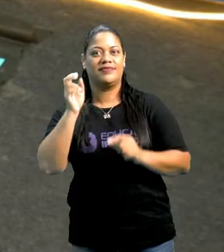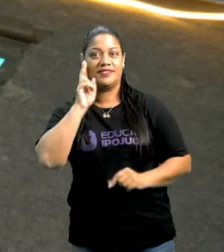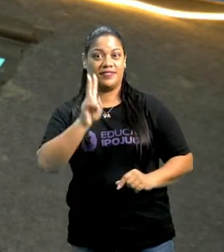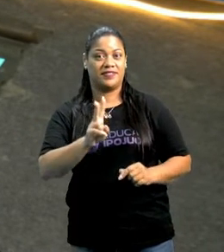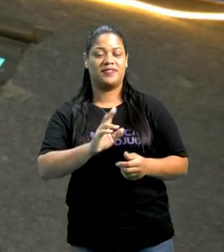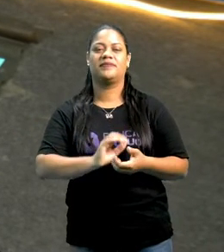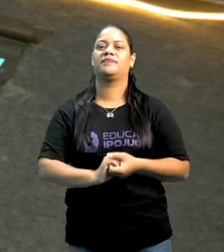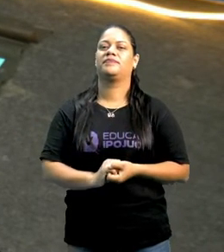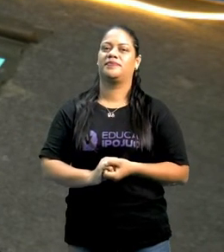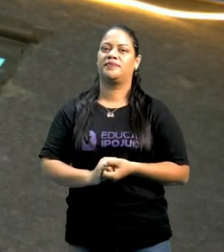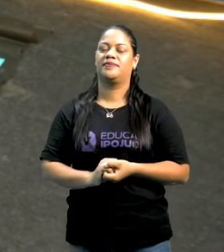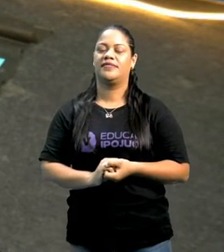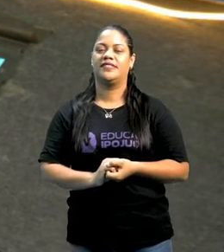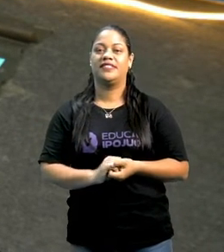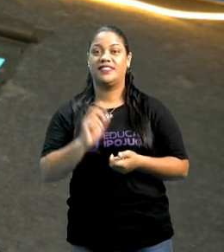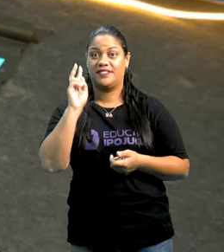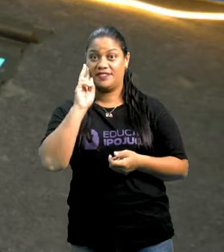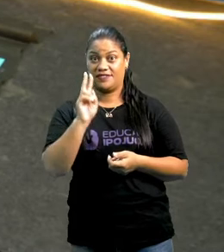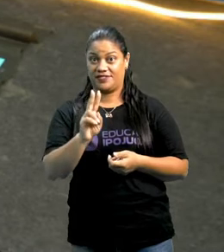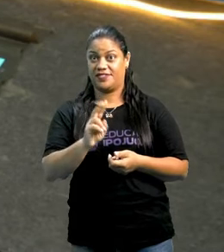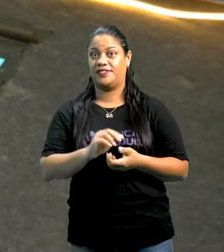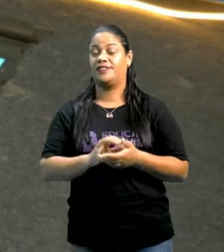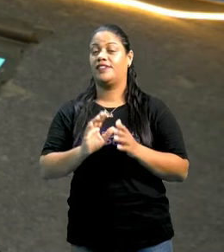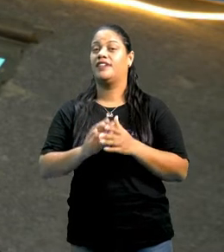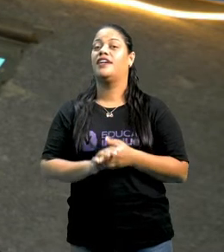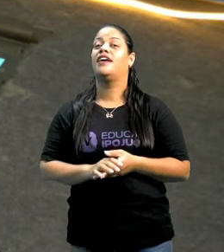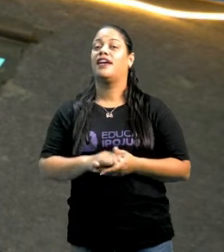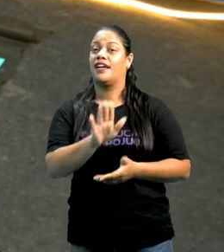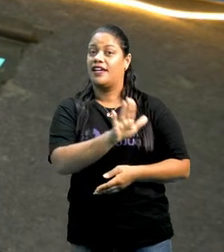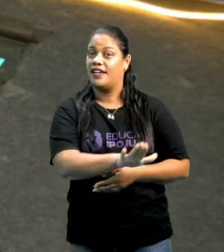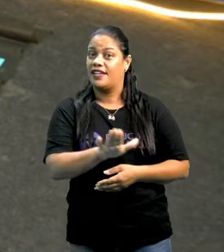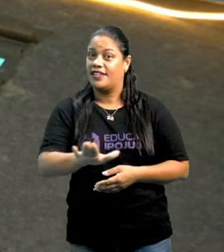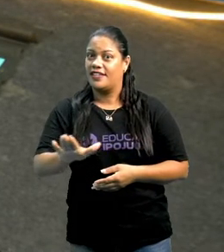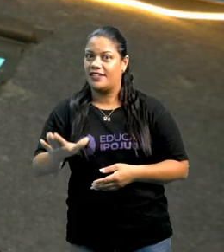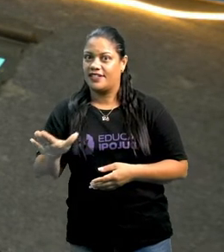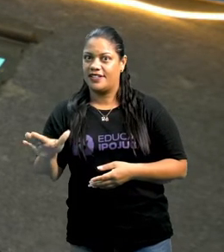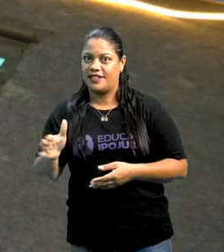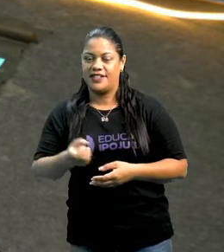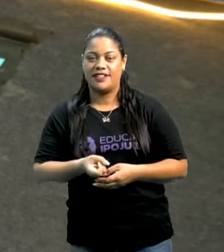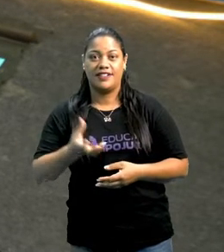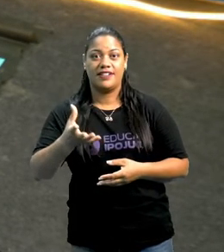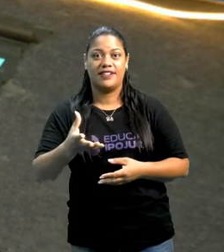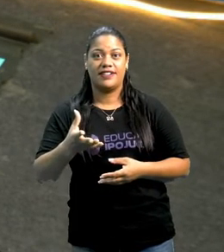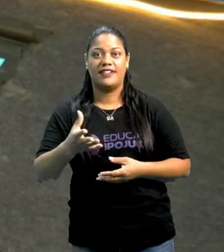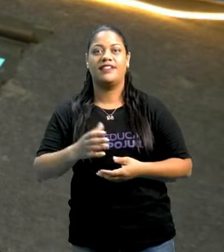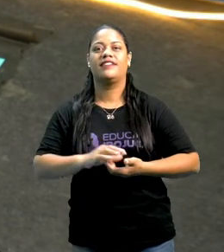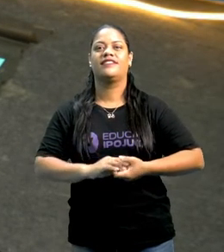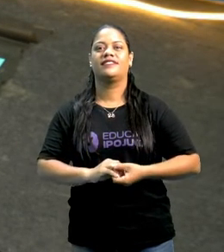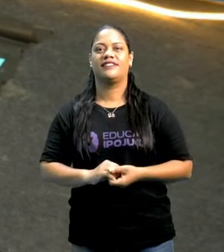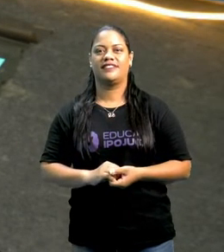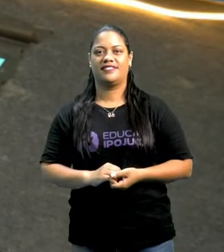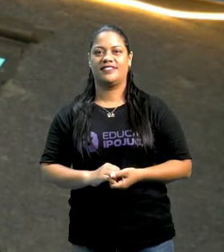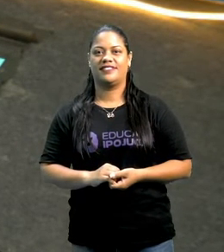a gente vai jogar o dado, no caso, a criança vai jogar o dado.